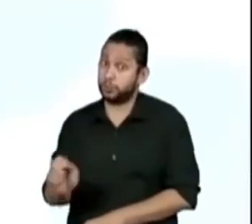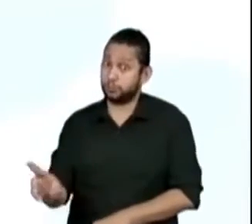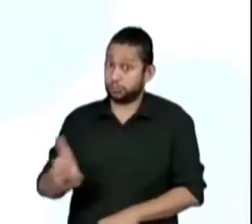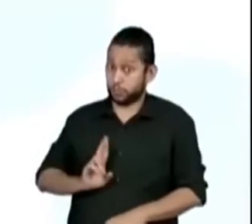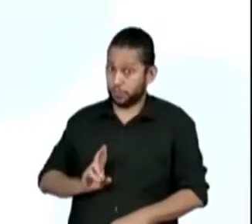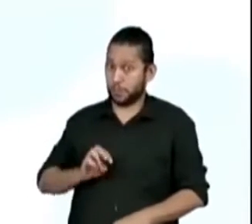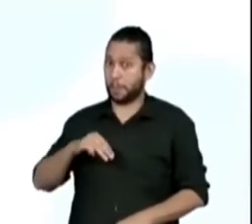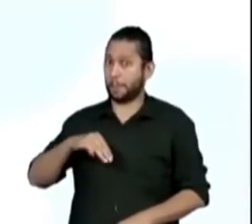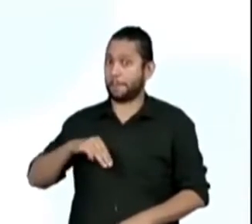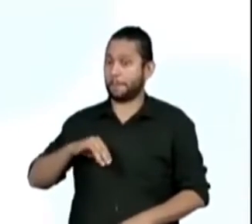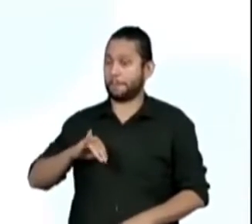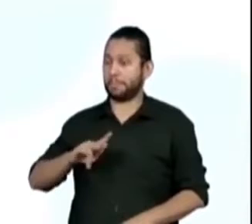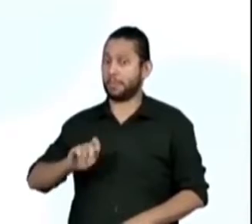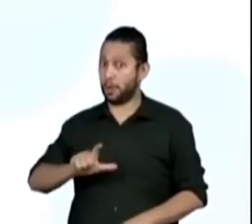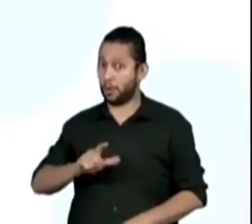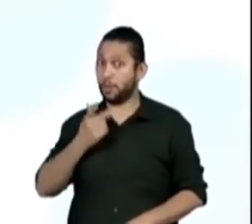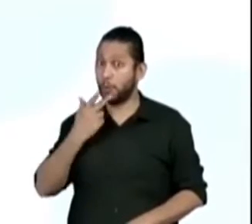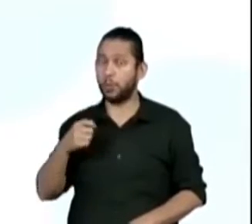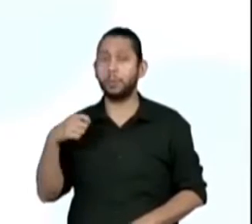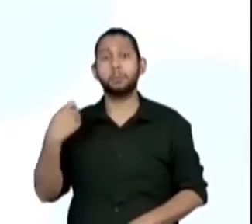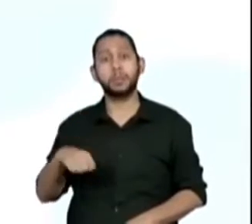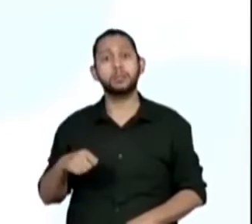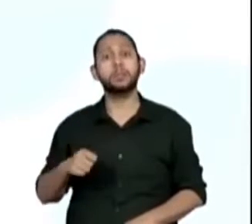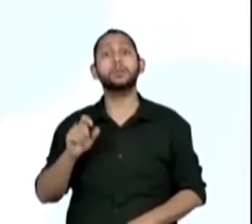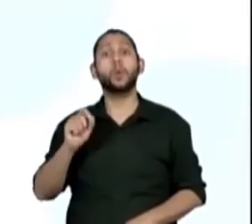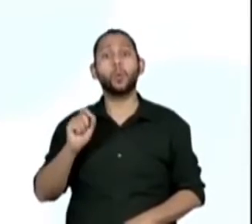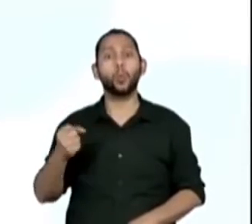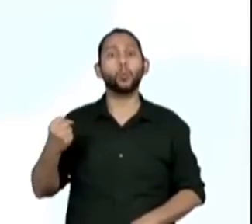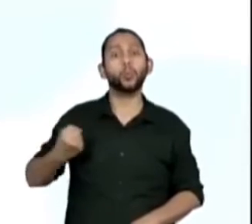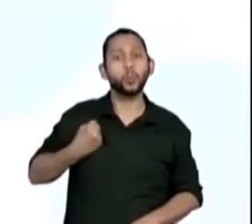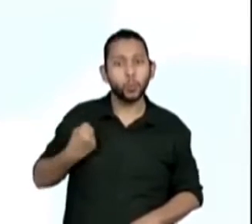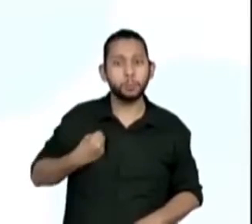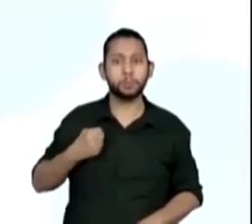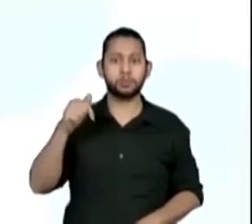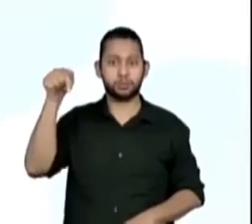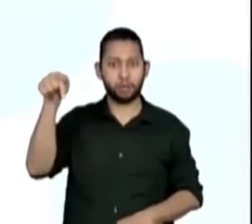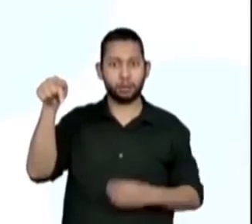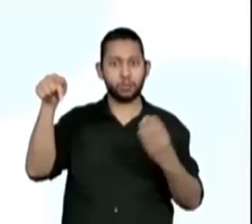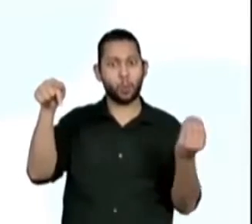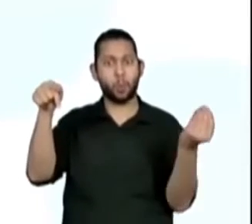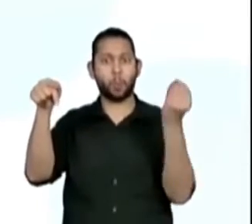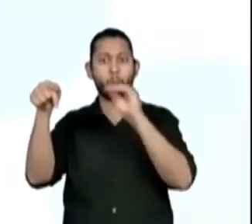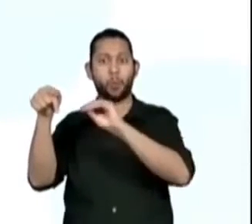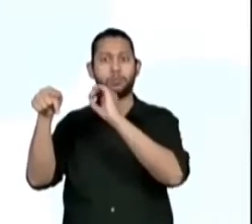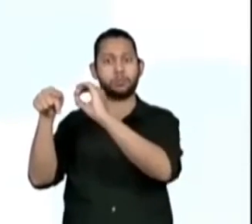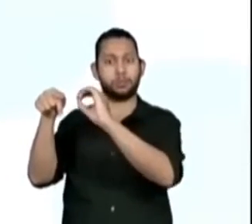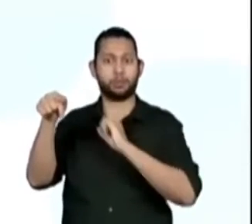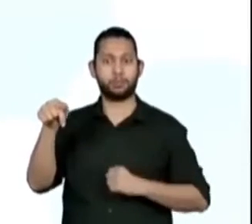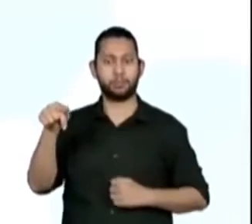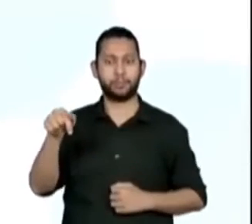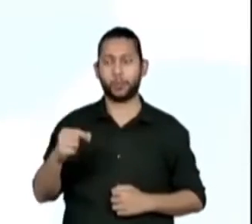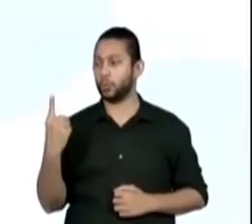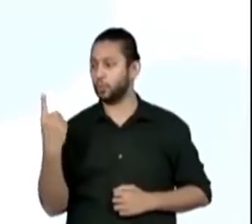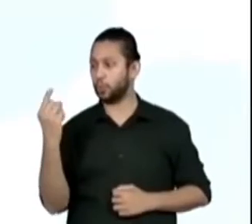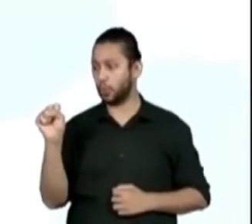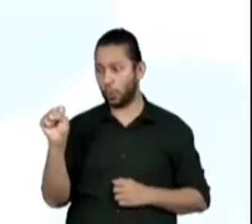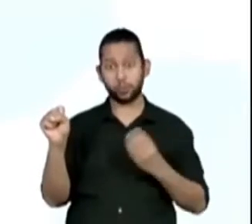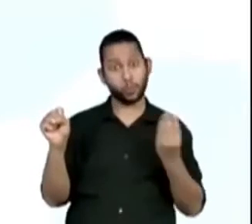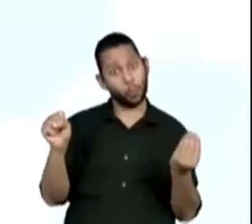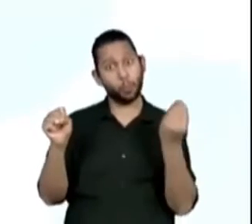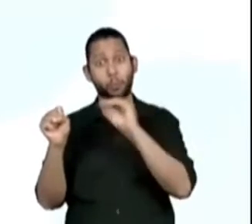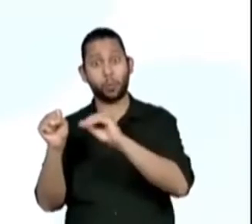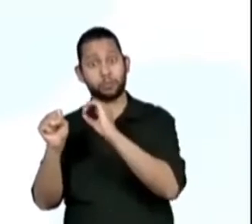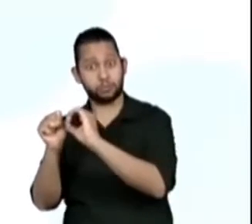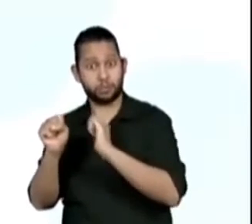E aí os alunos da professora Olinda disseram acrescentar um 0 ali na direita, no